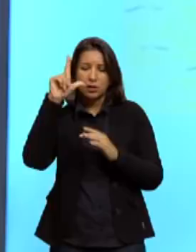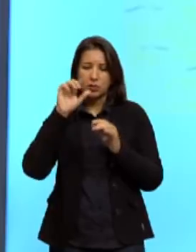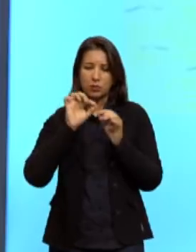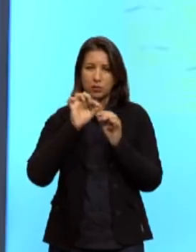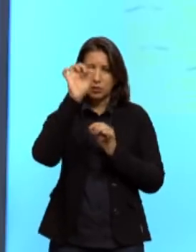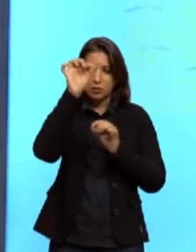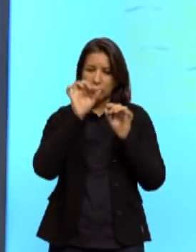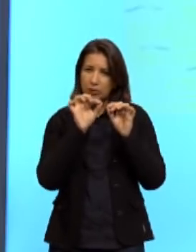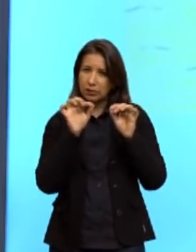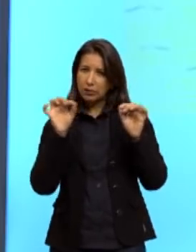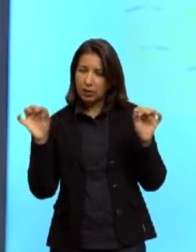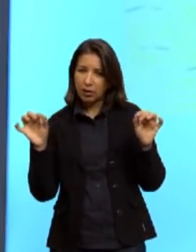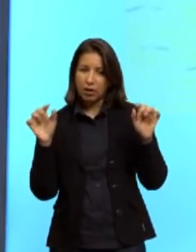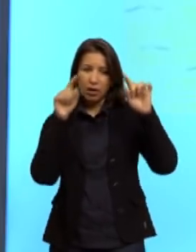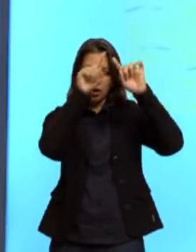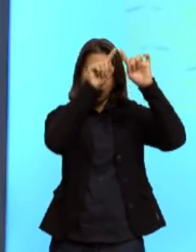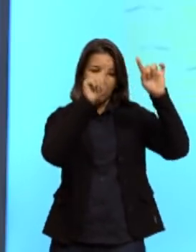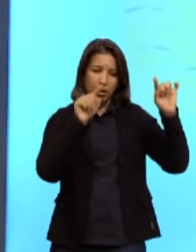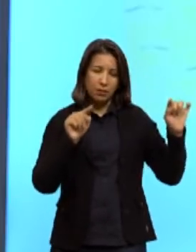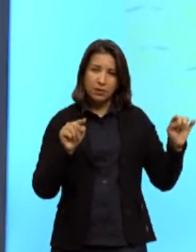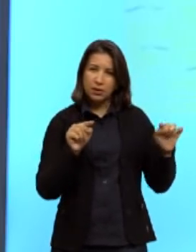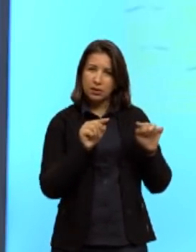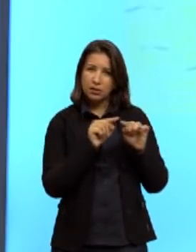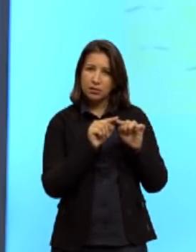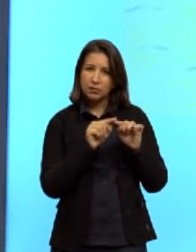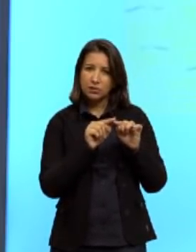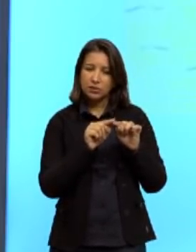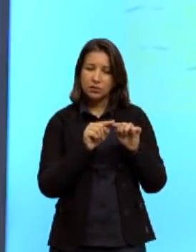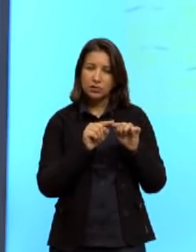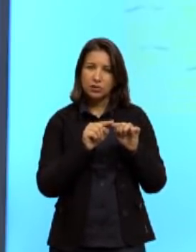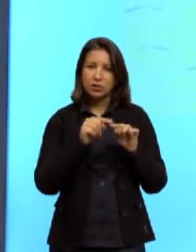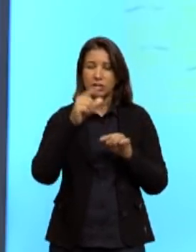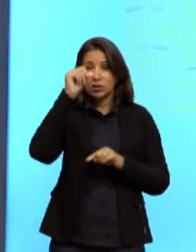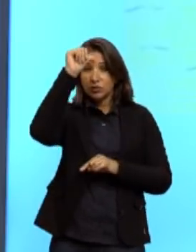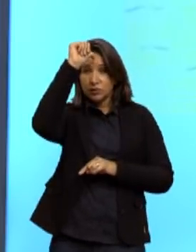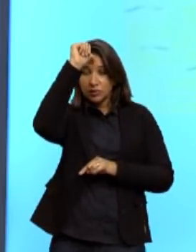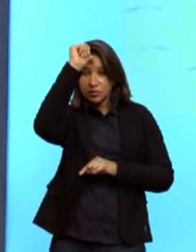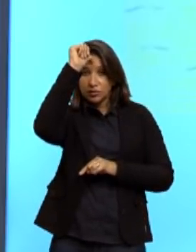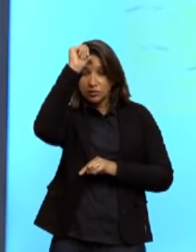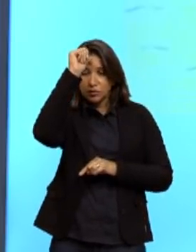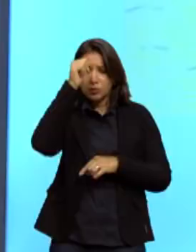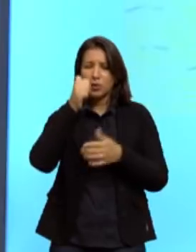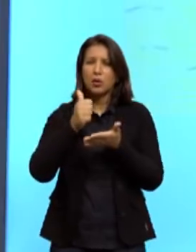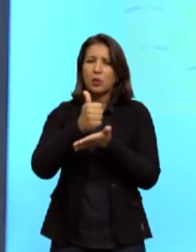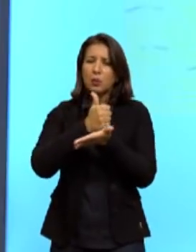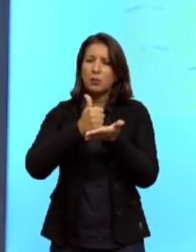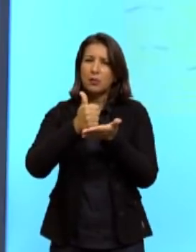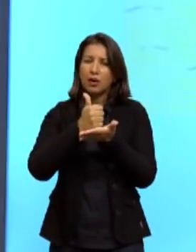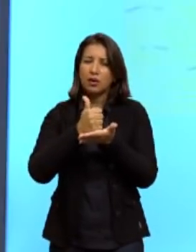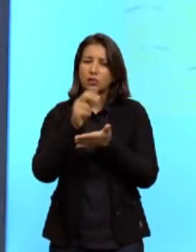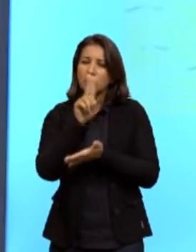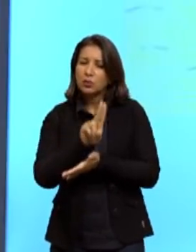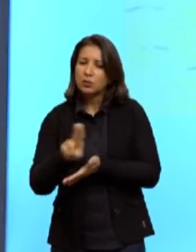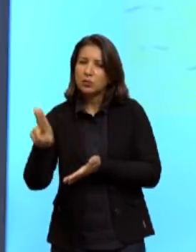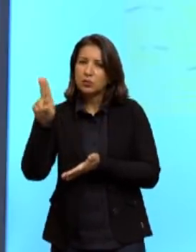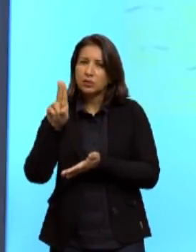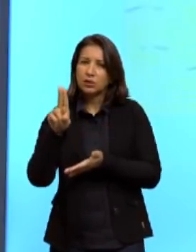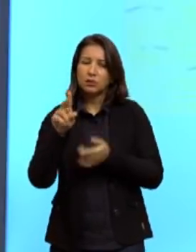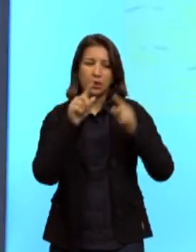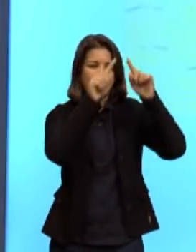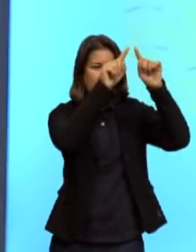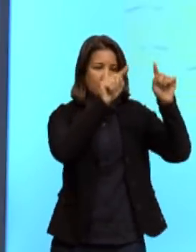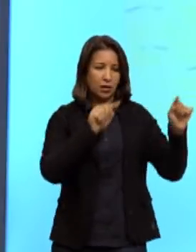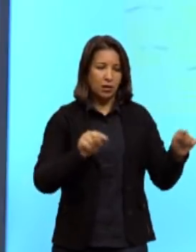que ela pirâmide de quéops lá no egito com base em que com base na sombra que esta